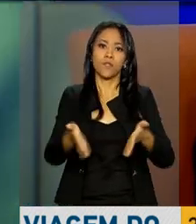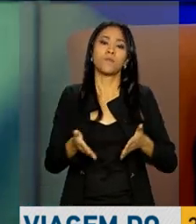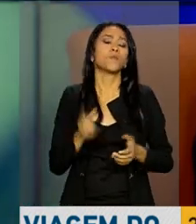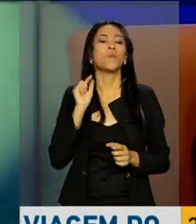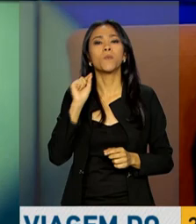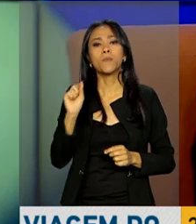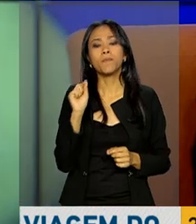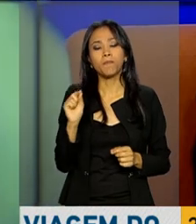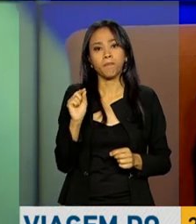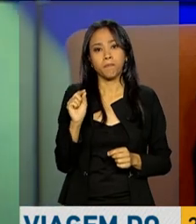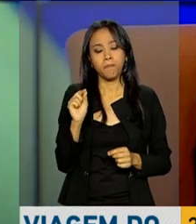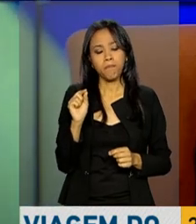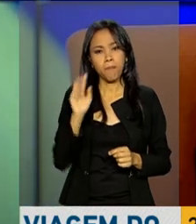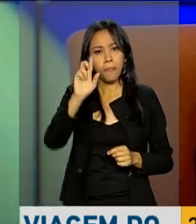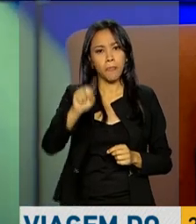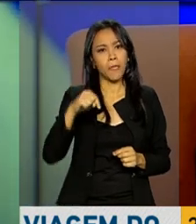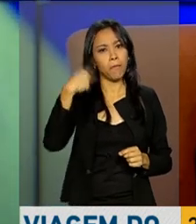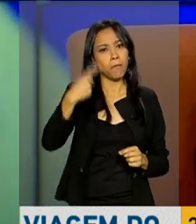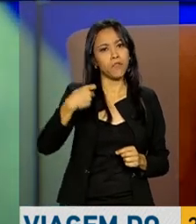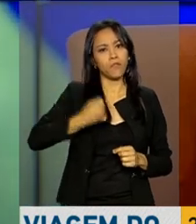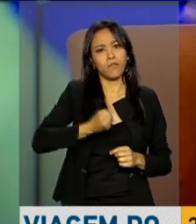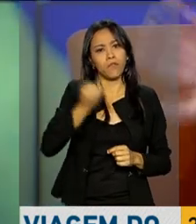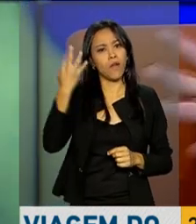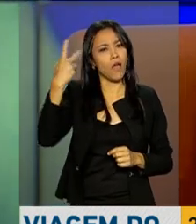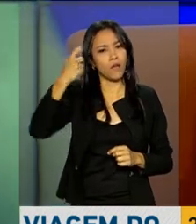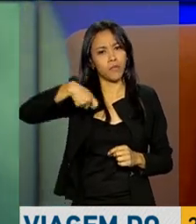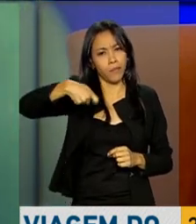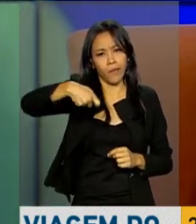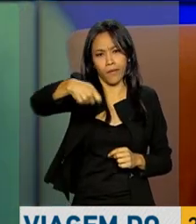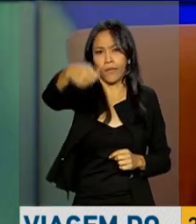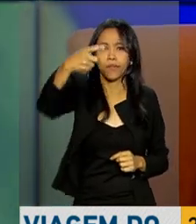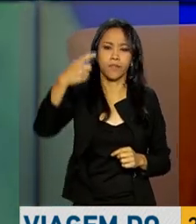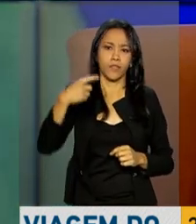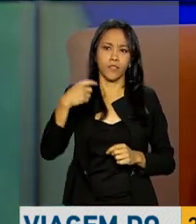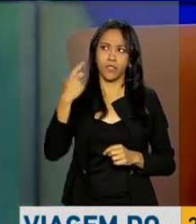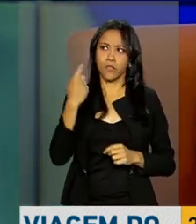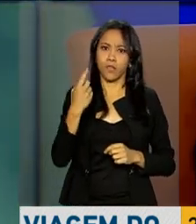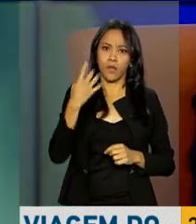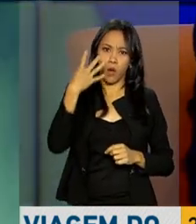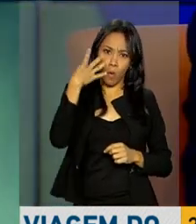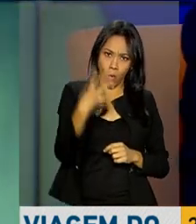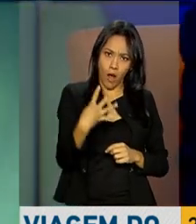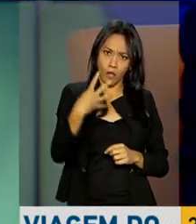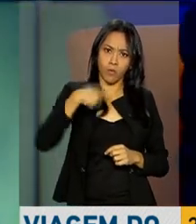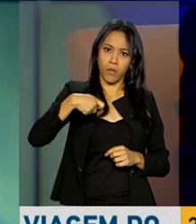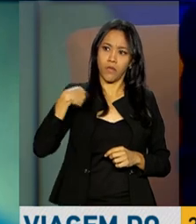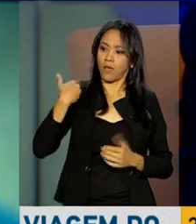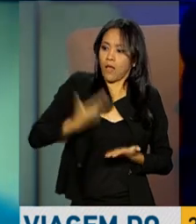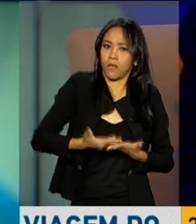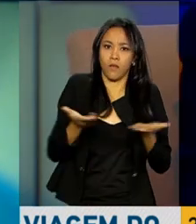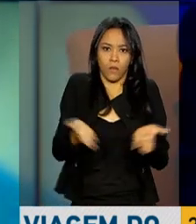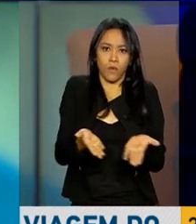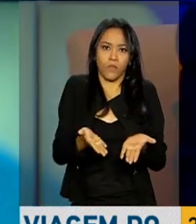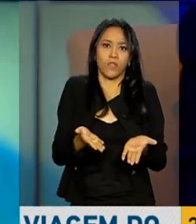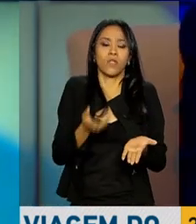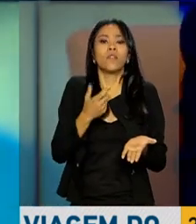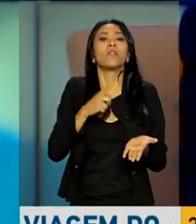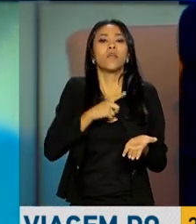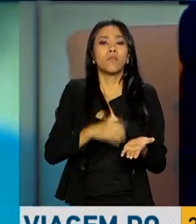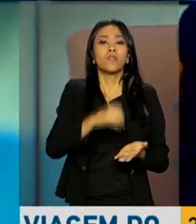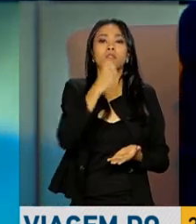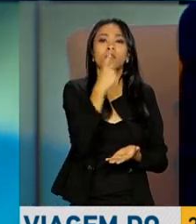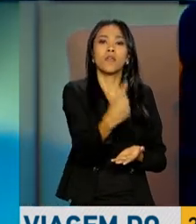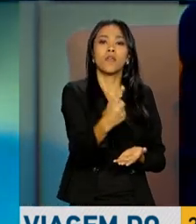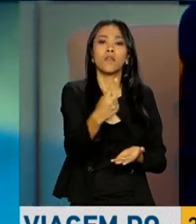que depois de vários meses, de 4 meses para cá, nós temos mais ou menos 103